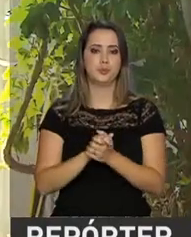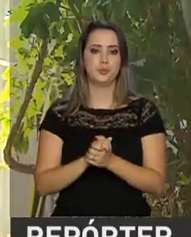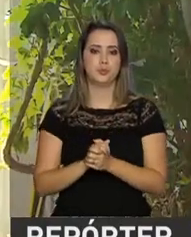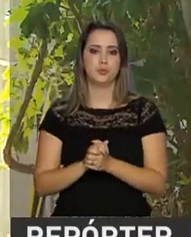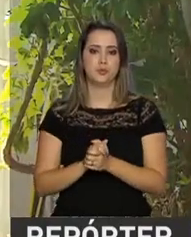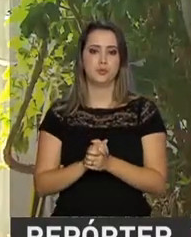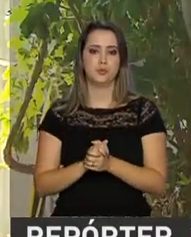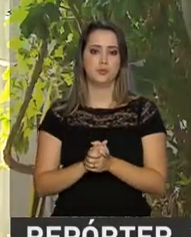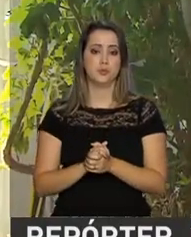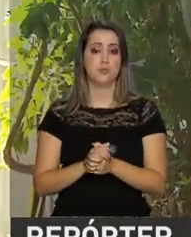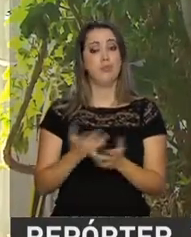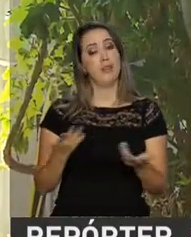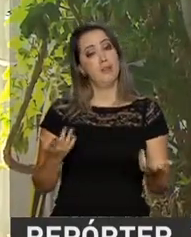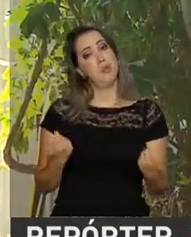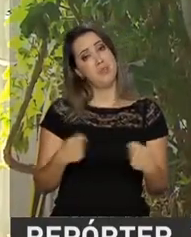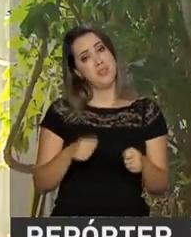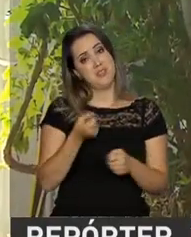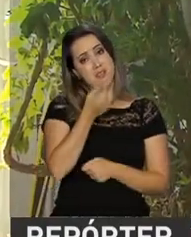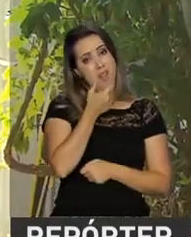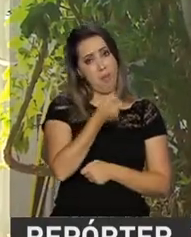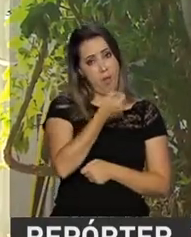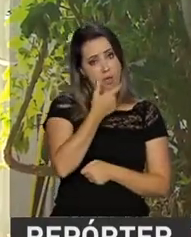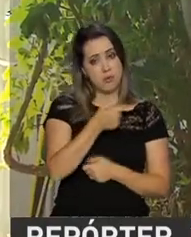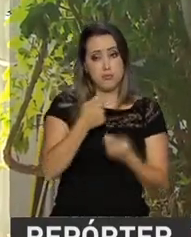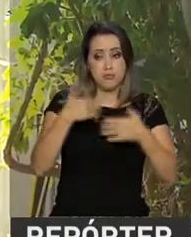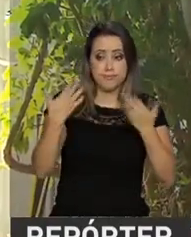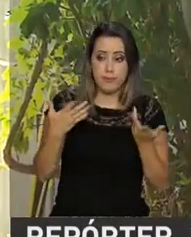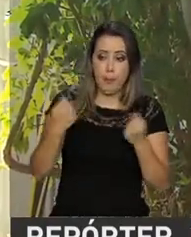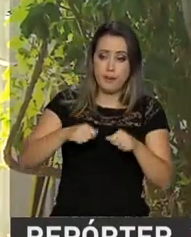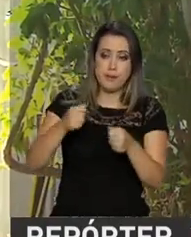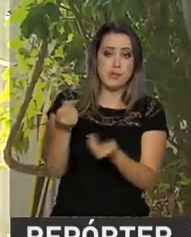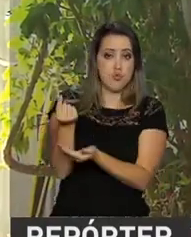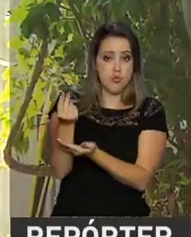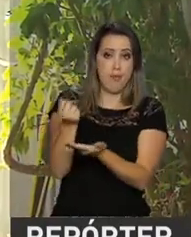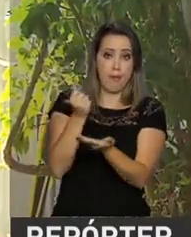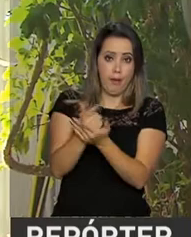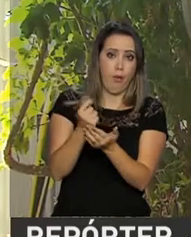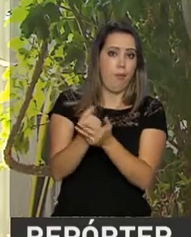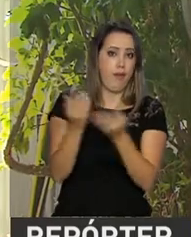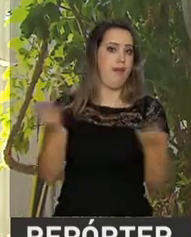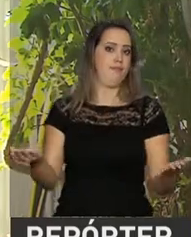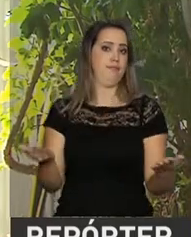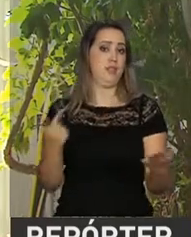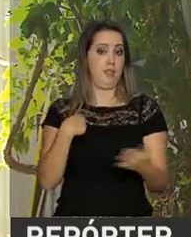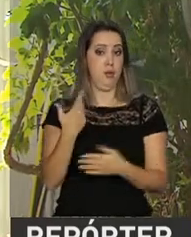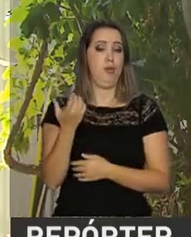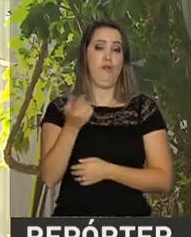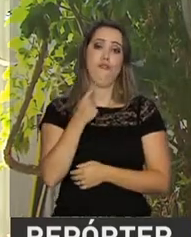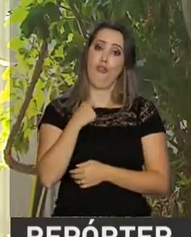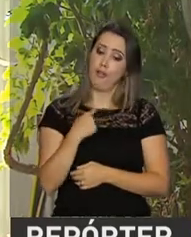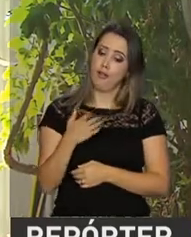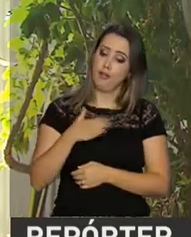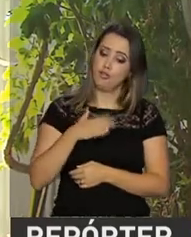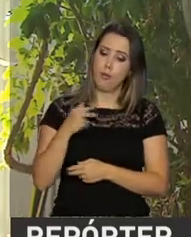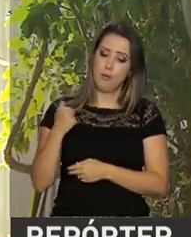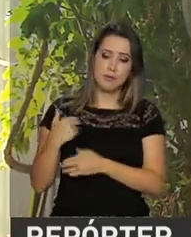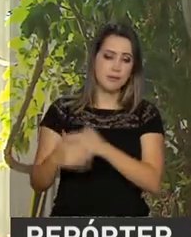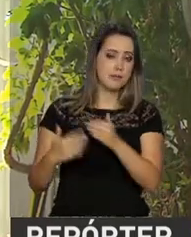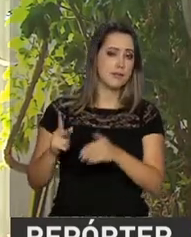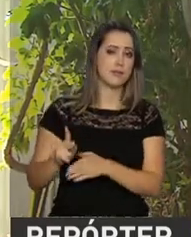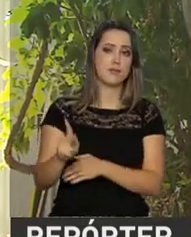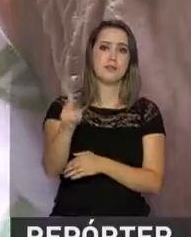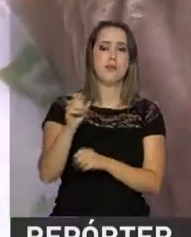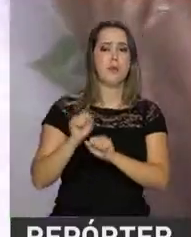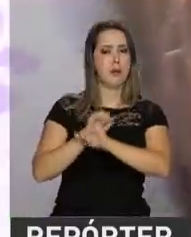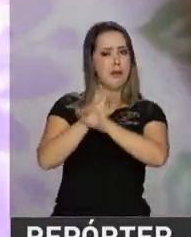tomo muito remédio aí tem que ter o dinheiro para comprar o remédio é por isso que eu tenho todo o interesse de deixar minha aposentadoria bem